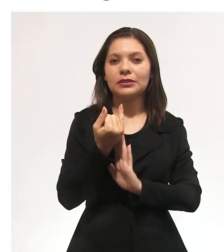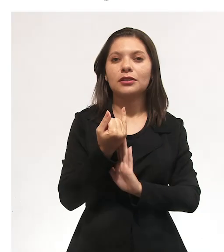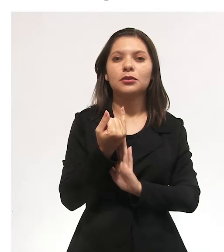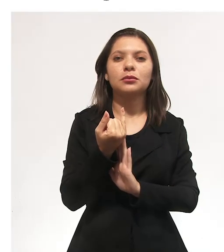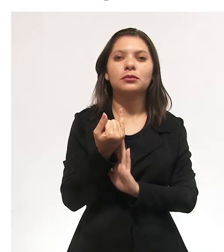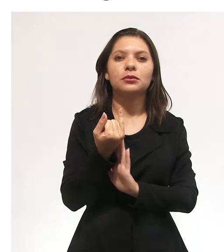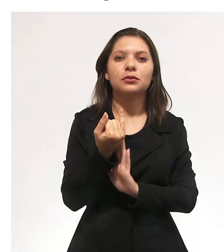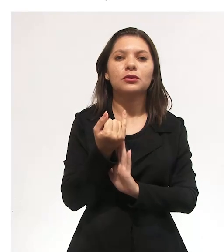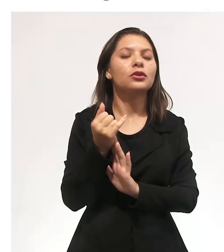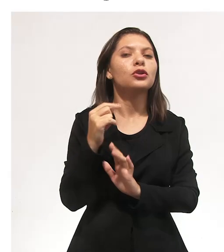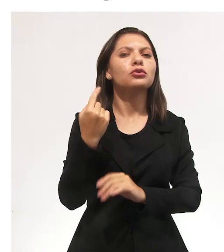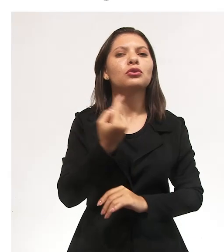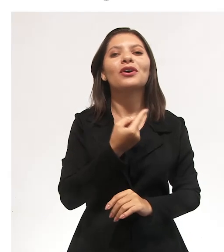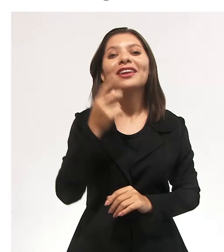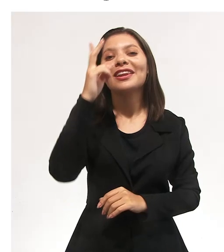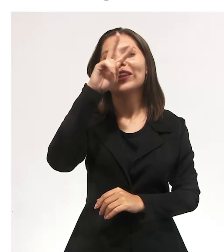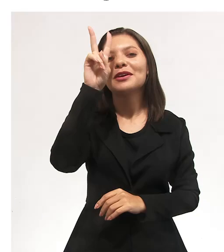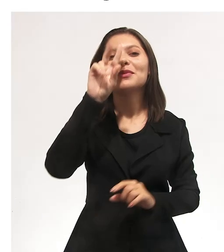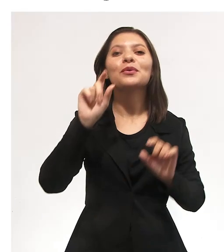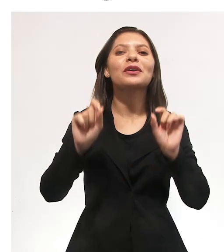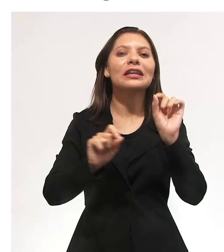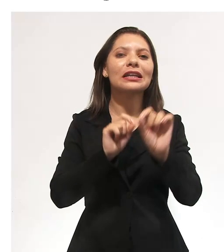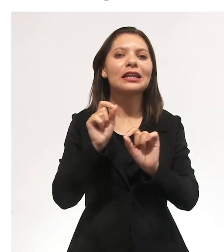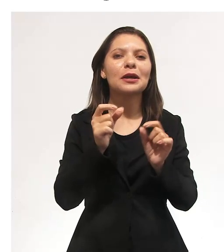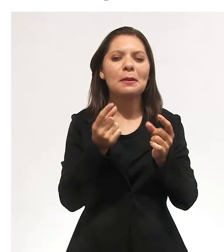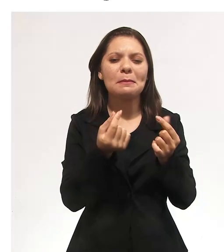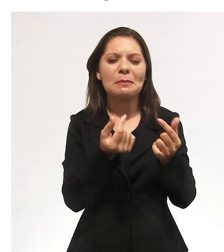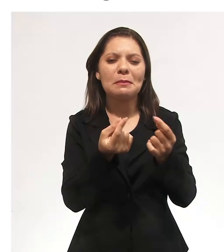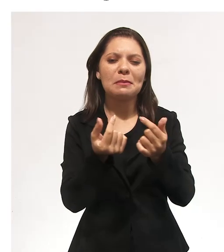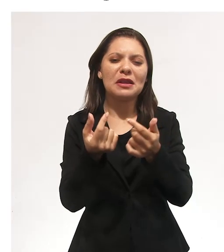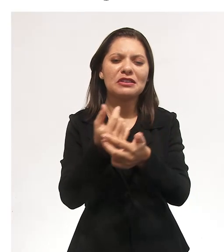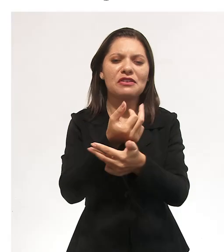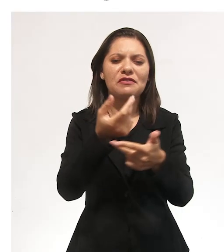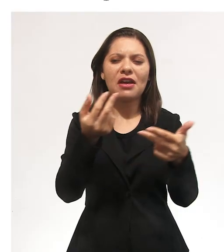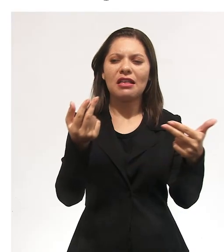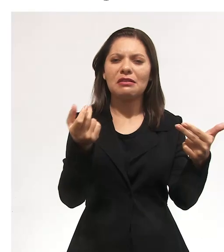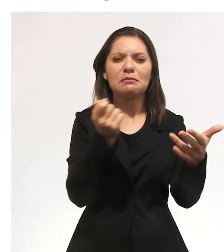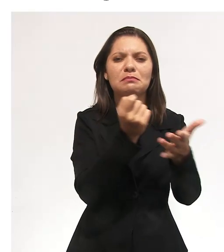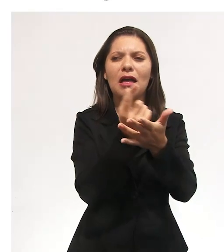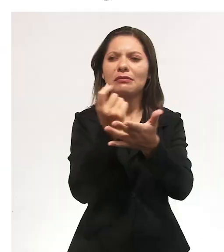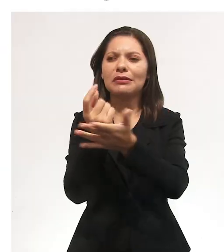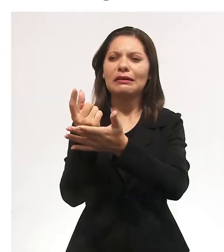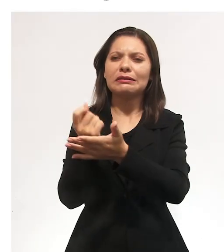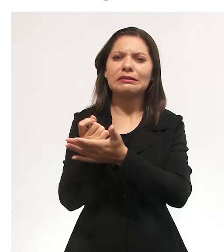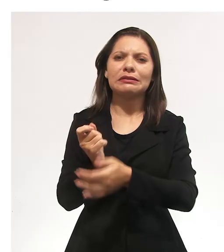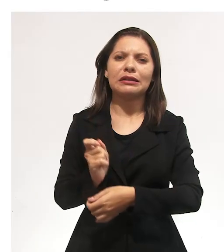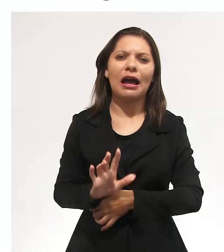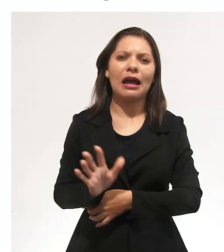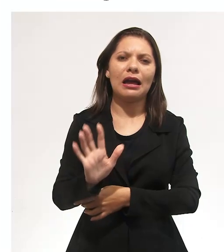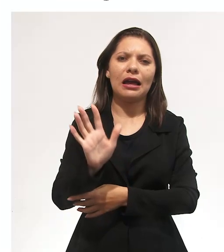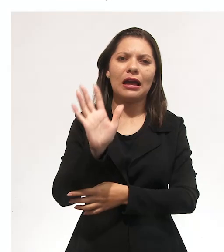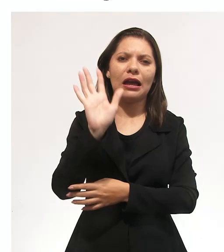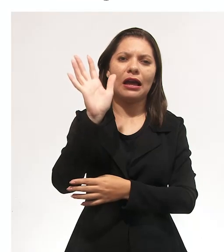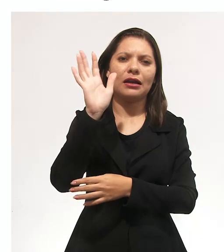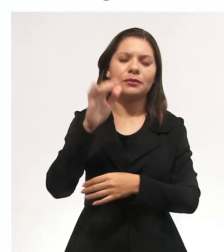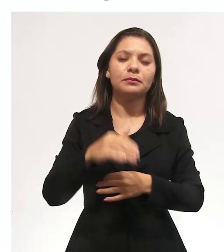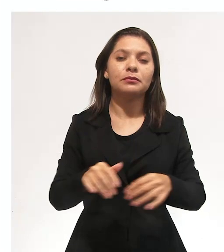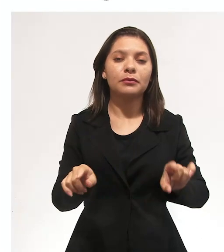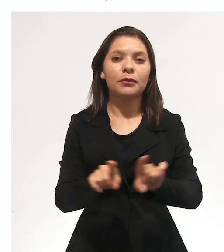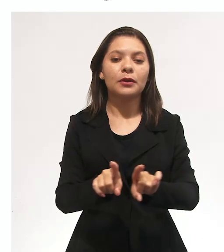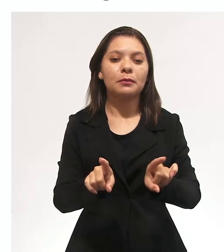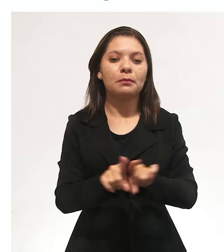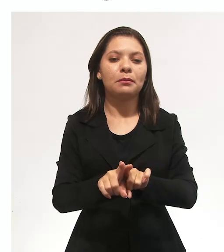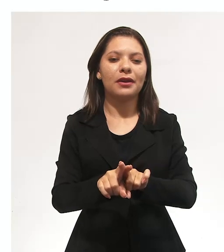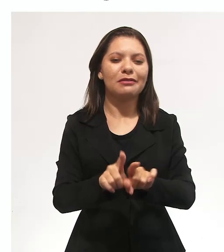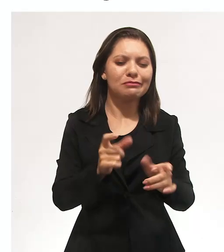nos vem o aumento geral dos preços, né? E a diminuição do poder de